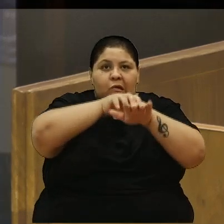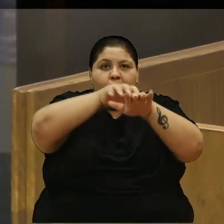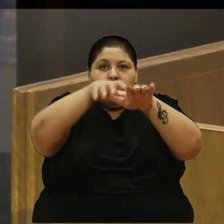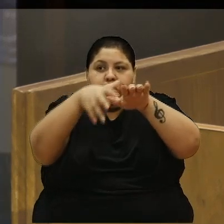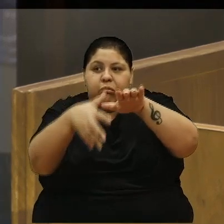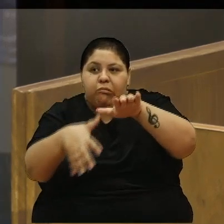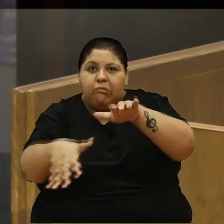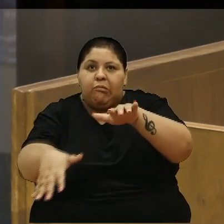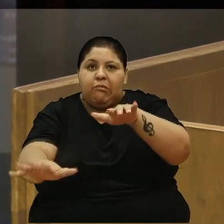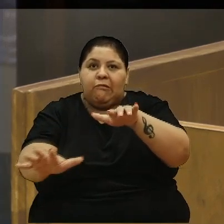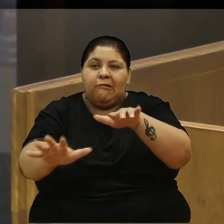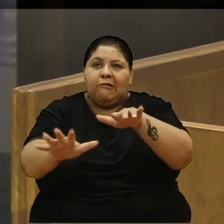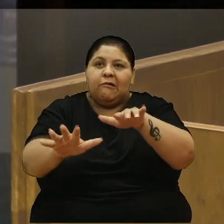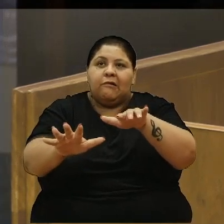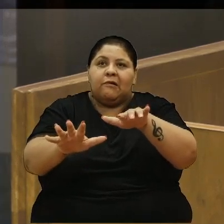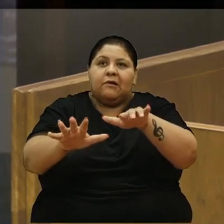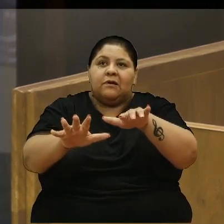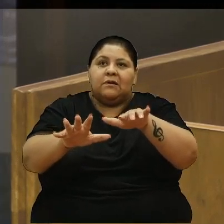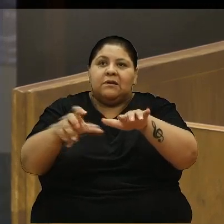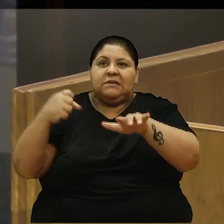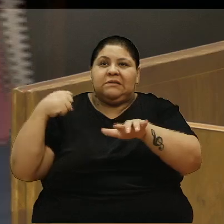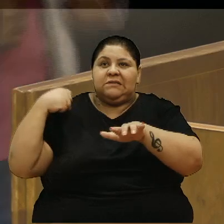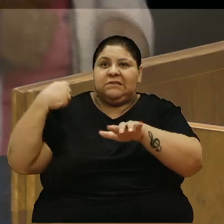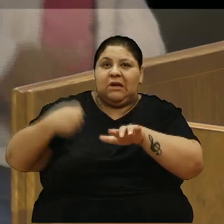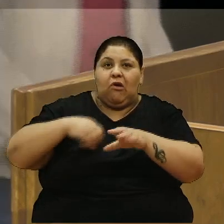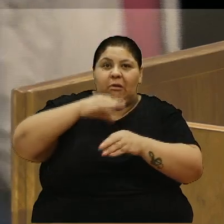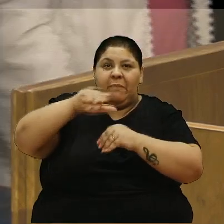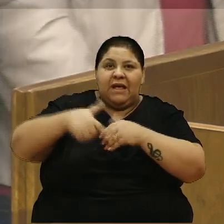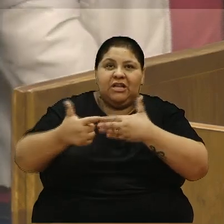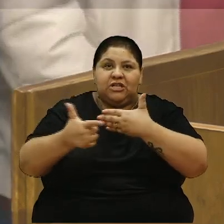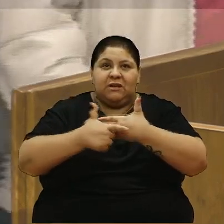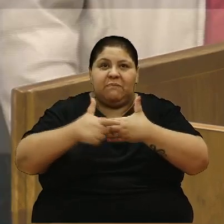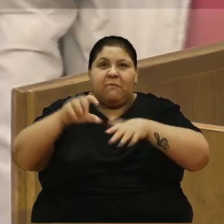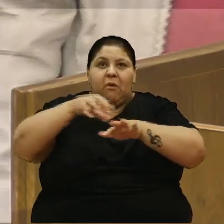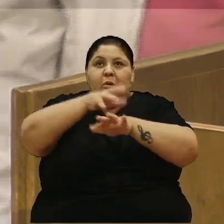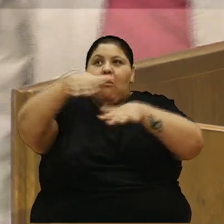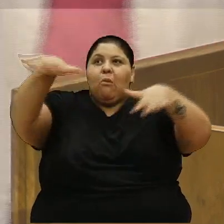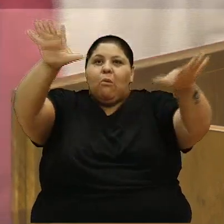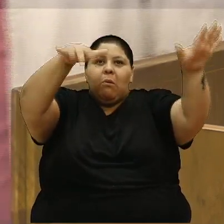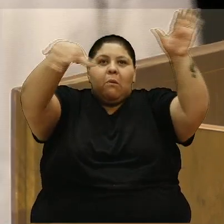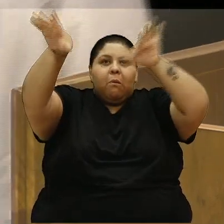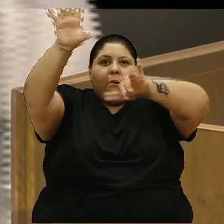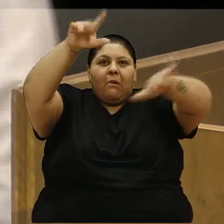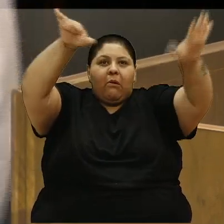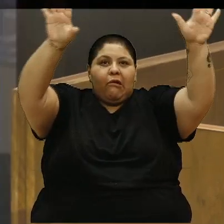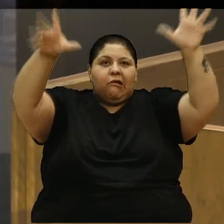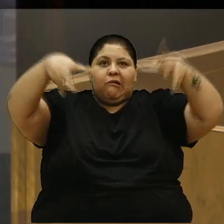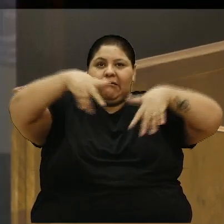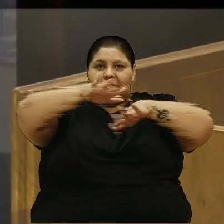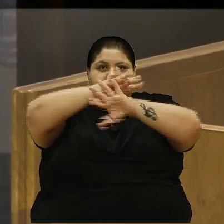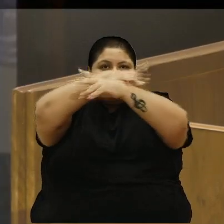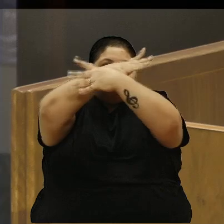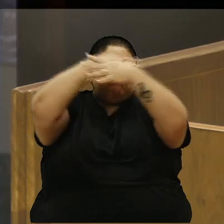quantidade gigantesca de sacolas, papéis, e aquilo lá foi tudo para o aterro